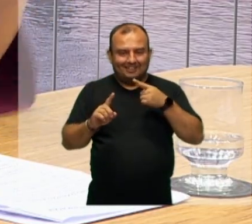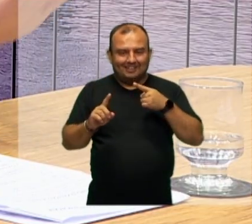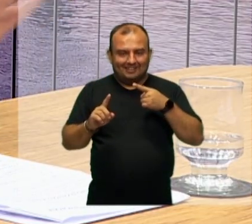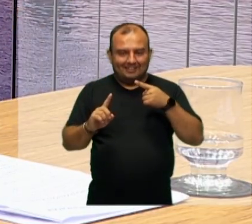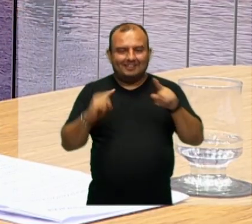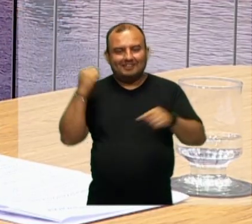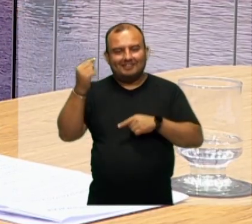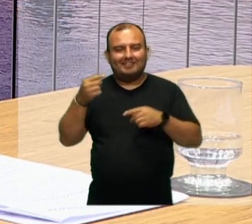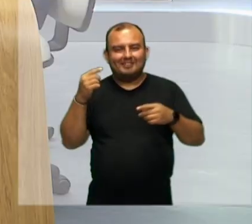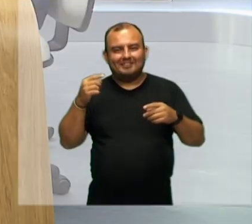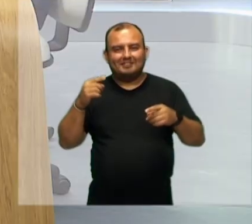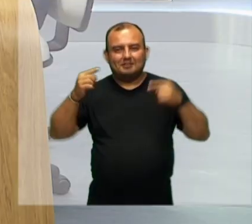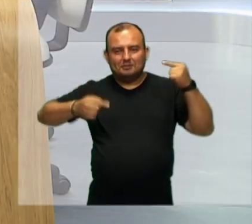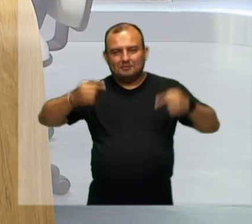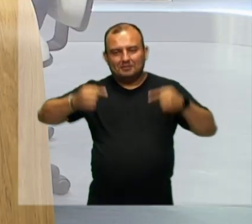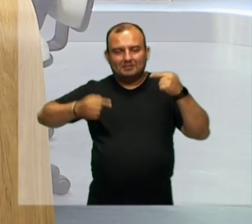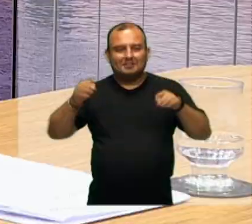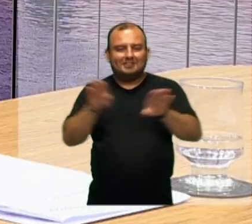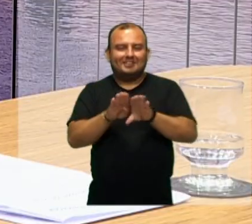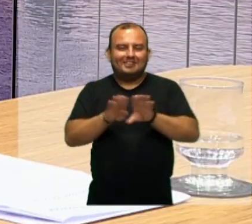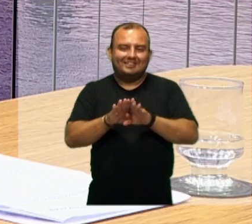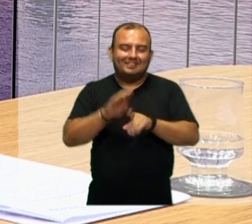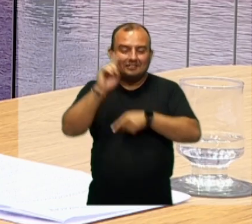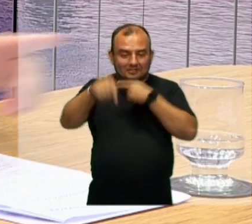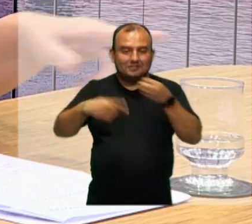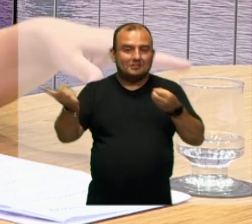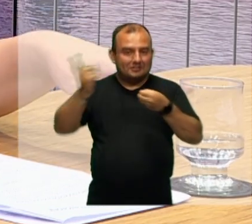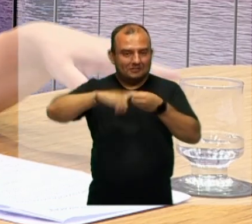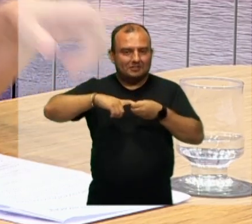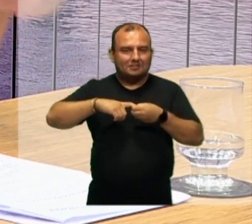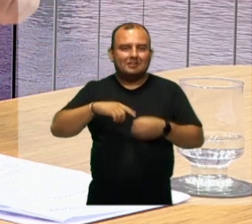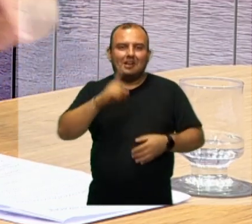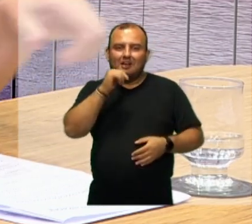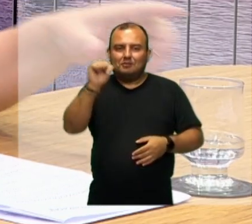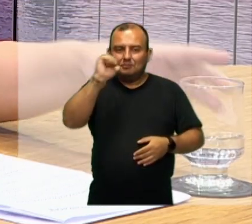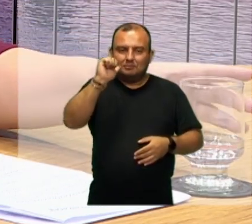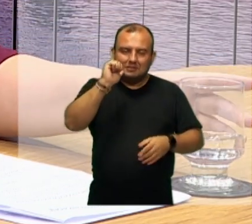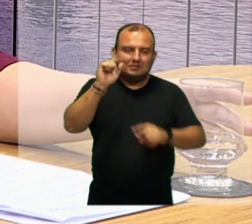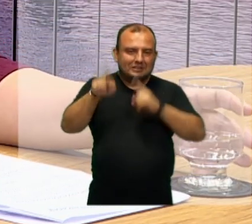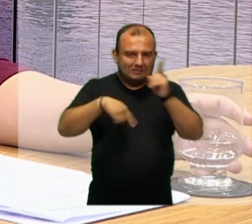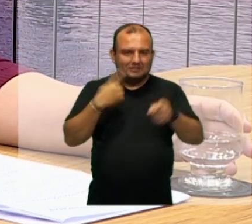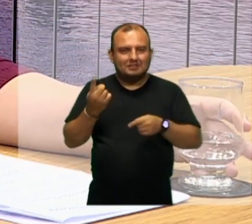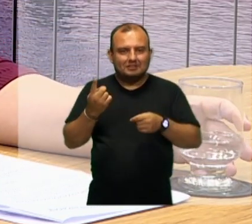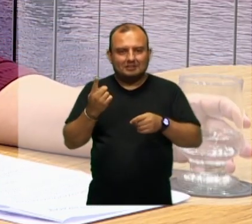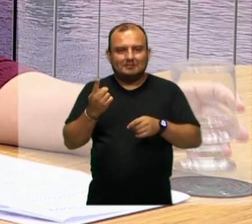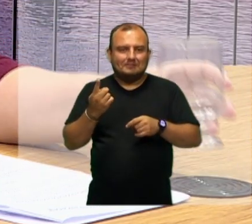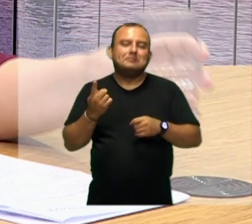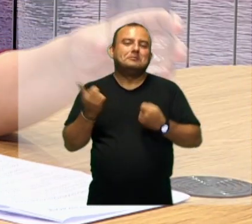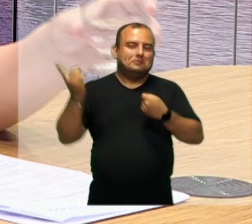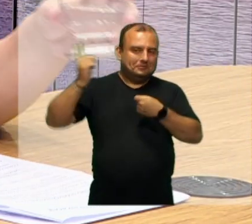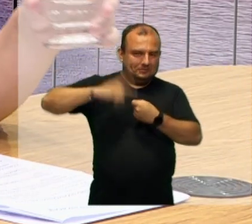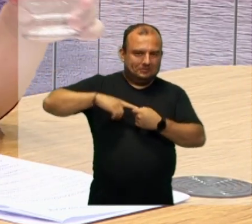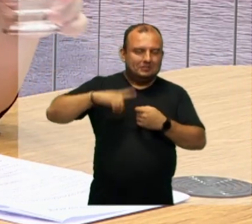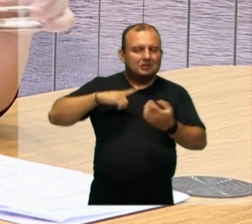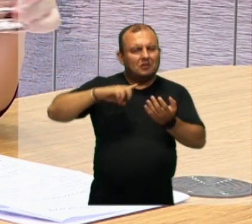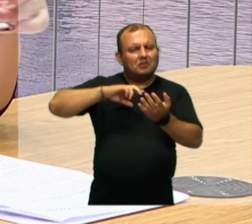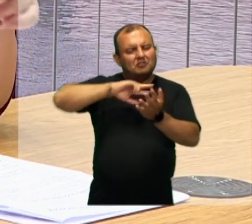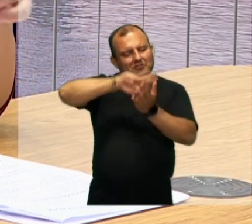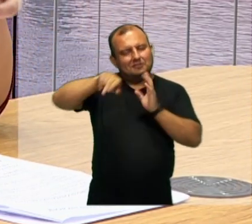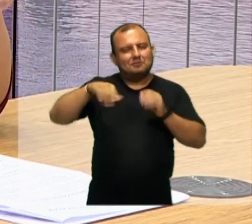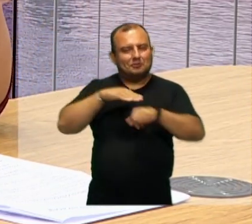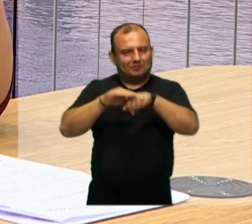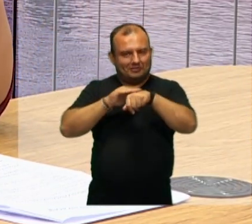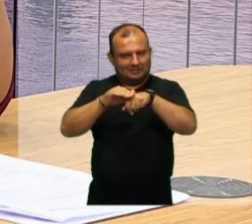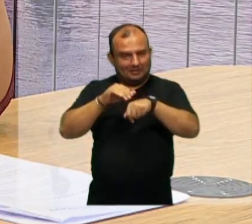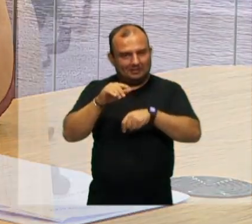fizer todas aquelas competições, né? Mas daqui um pouquinho a gente volta, que a gente vai tomar mais uma aguinha aqui e... tem muita coisa ainda para a gente